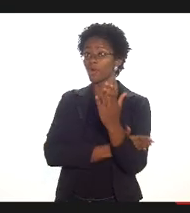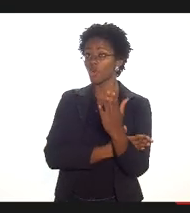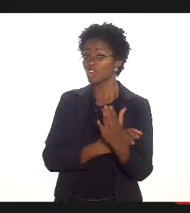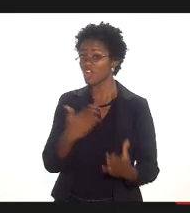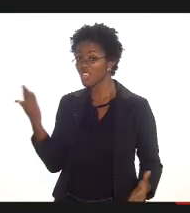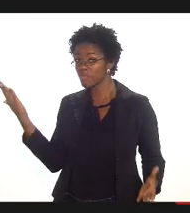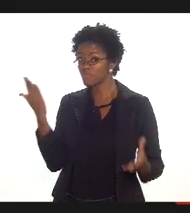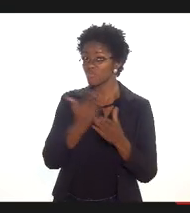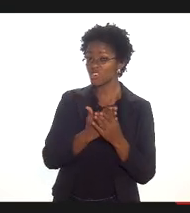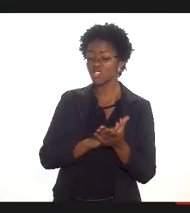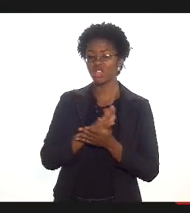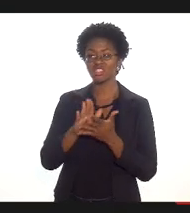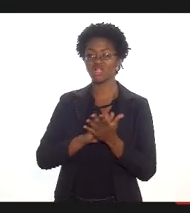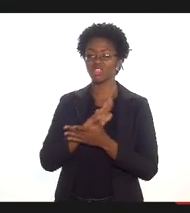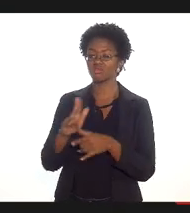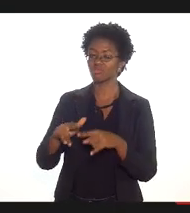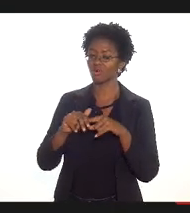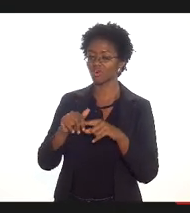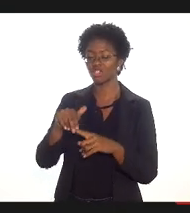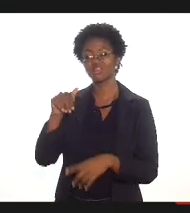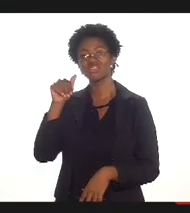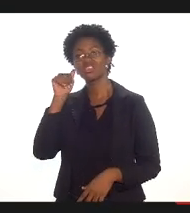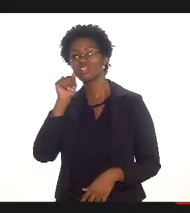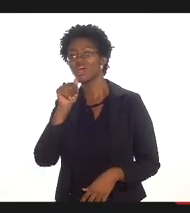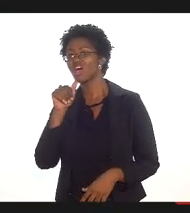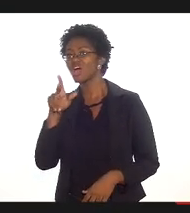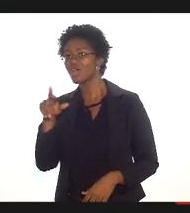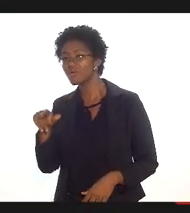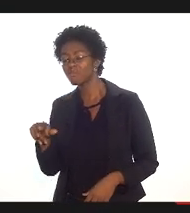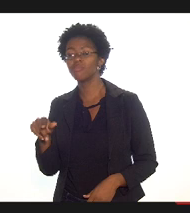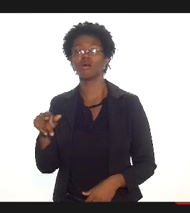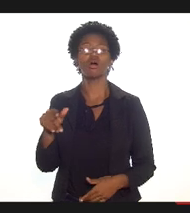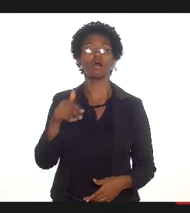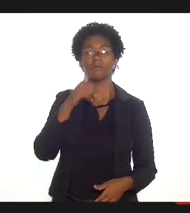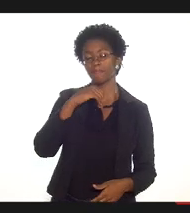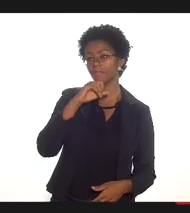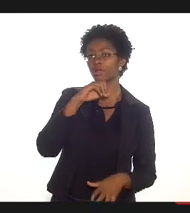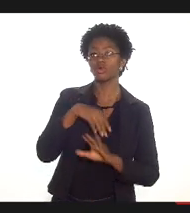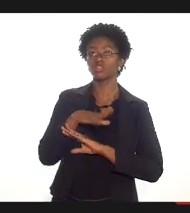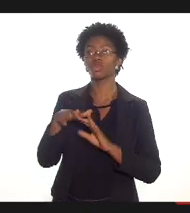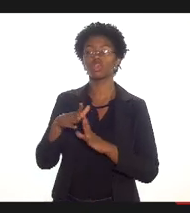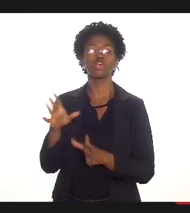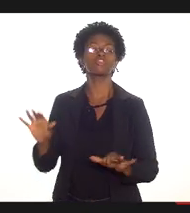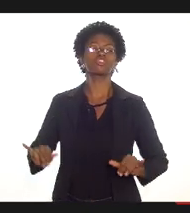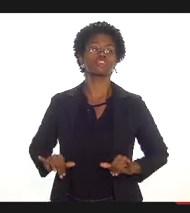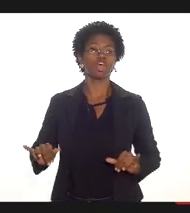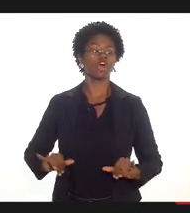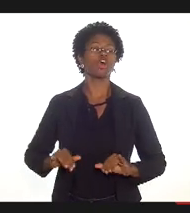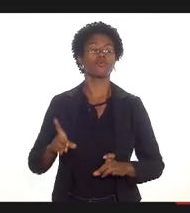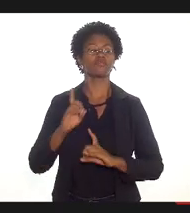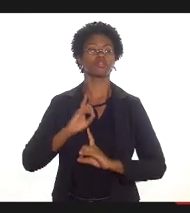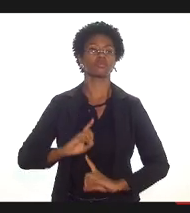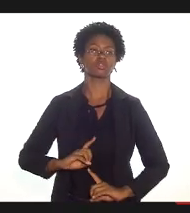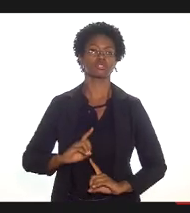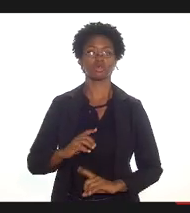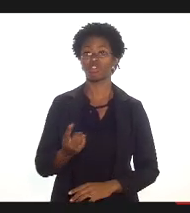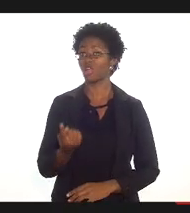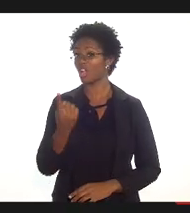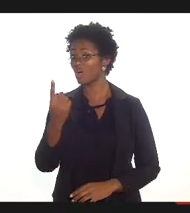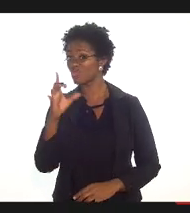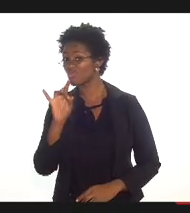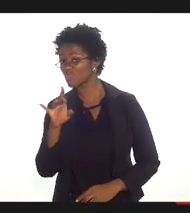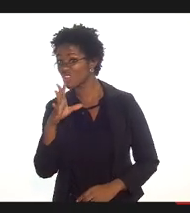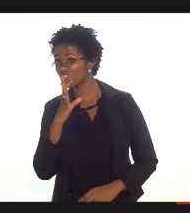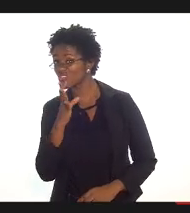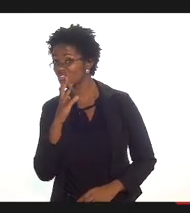porque sua mãe, suas irmãs, todas sofrem de depressão, e isso é um dos casos que nós temos conhecimento, e que precisam ser